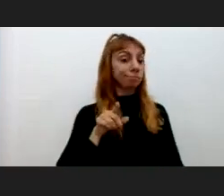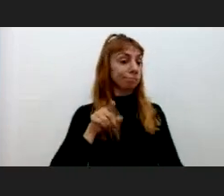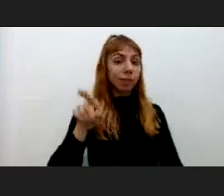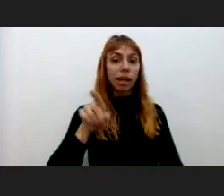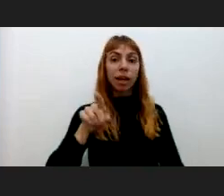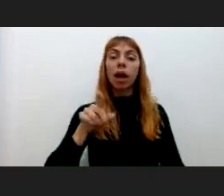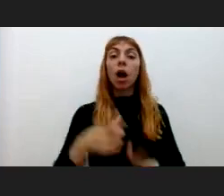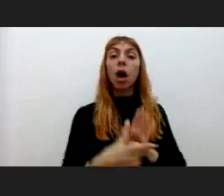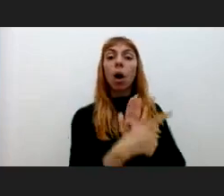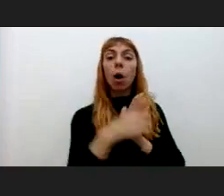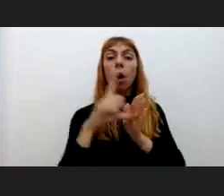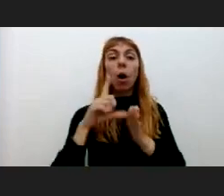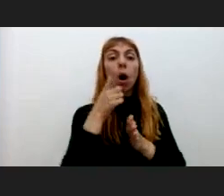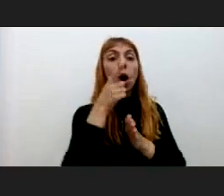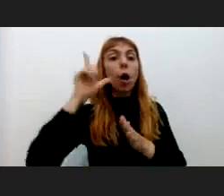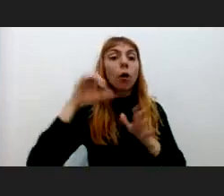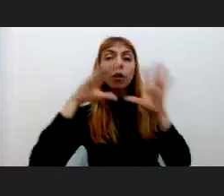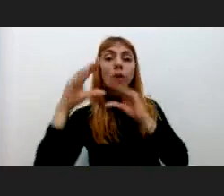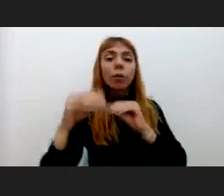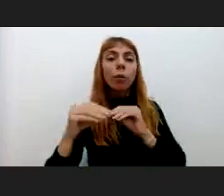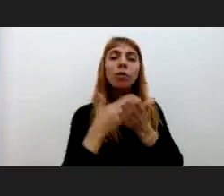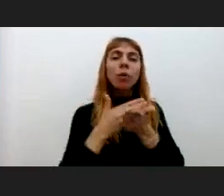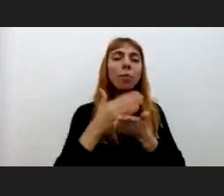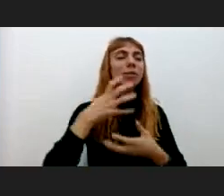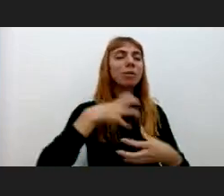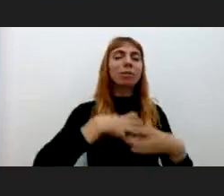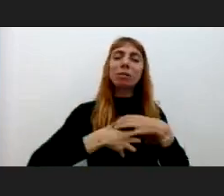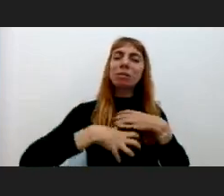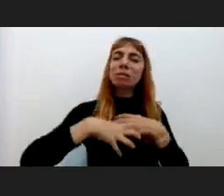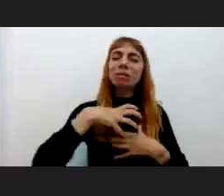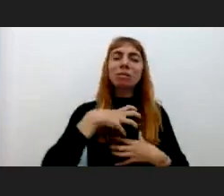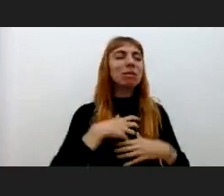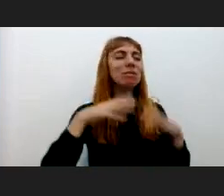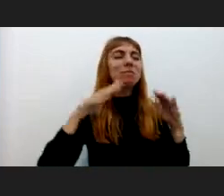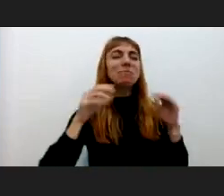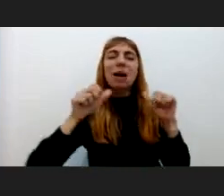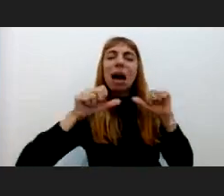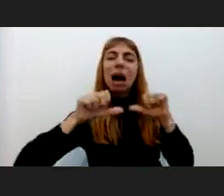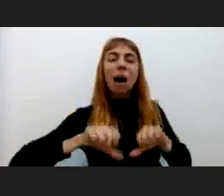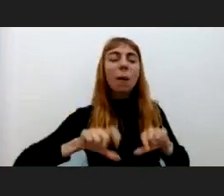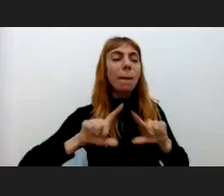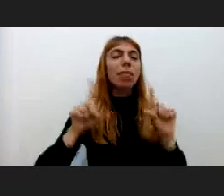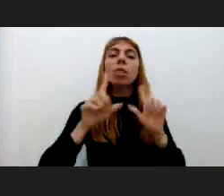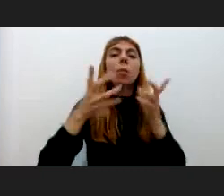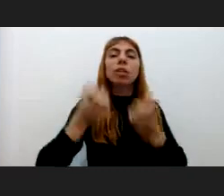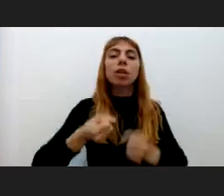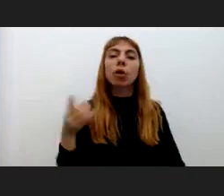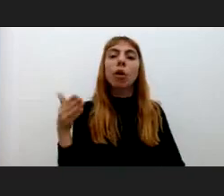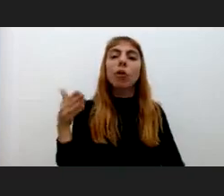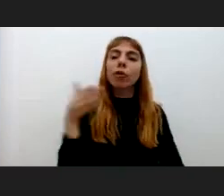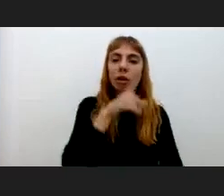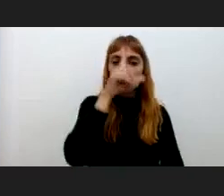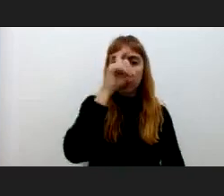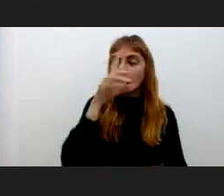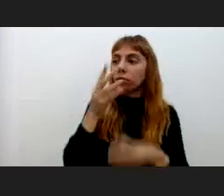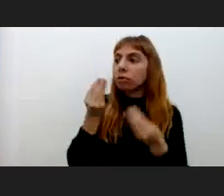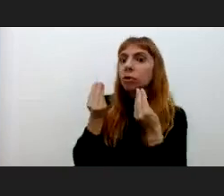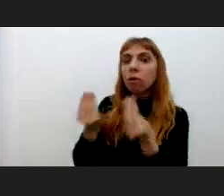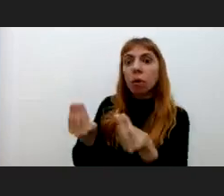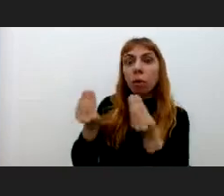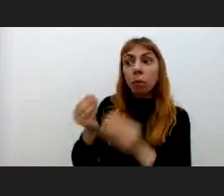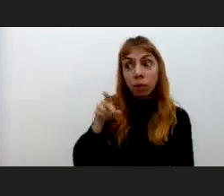gente trouxesse para o hospital. E aí é um infarto, e o infarto, nas